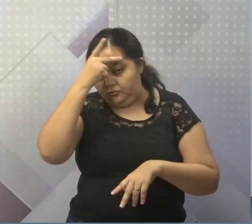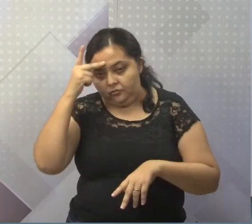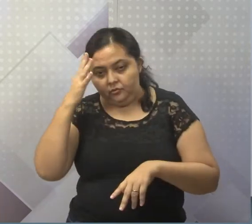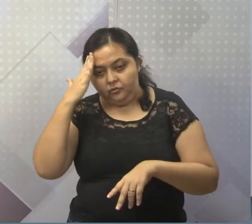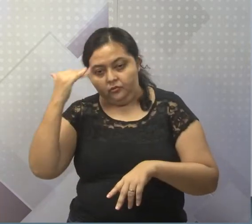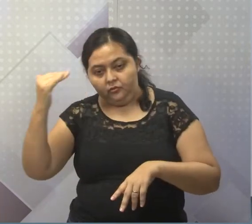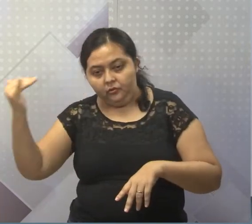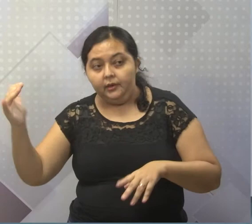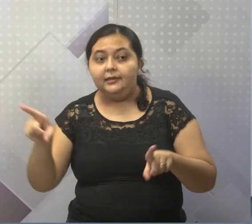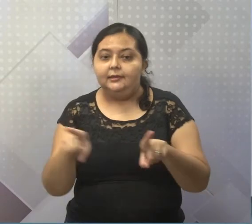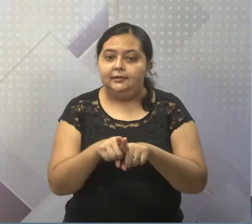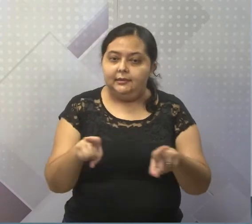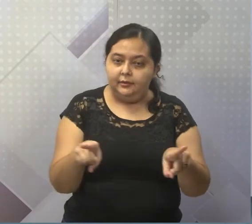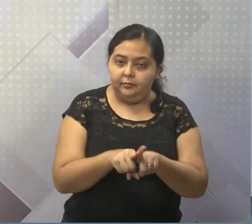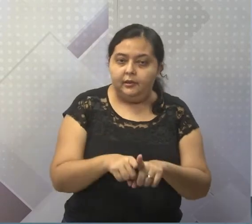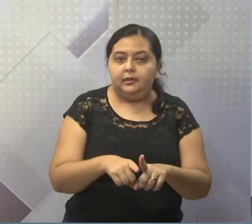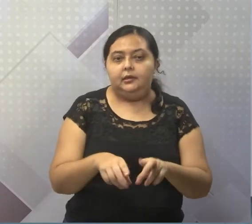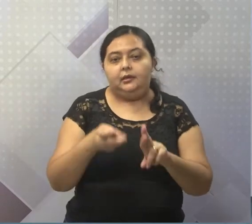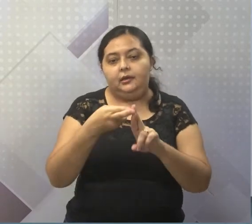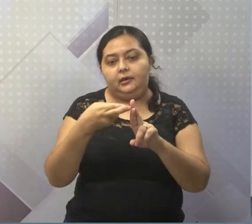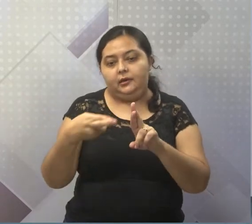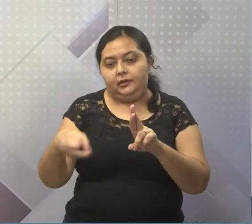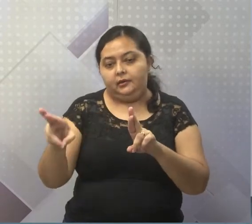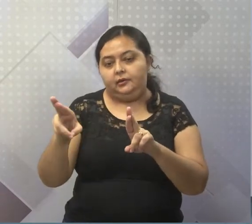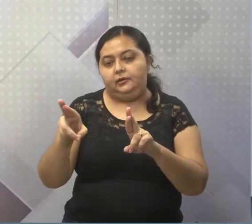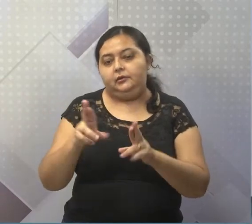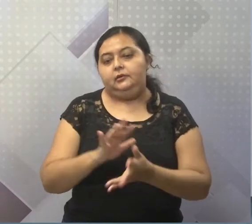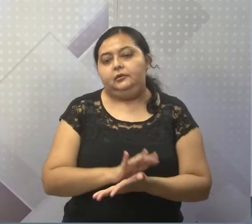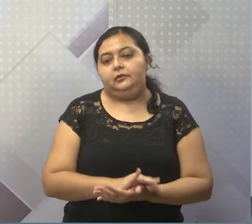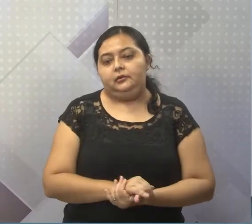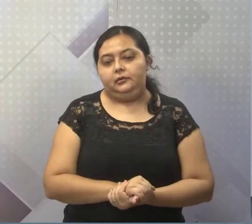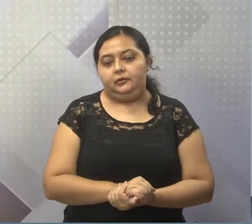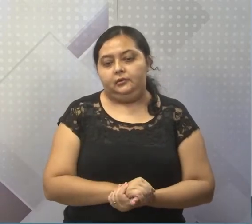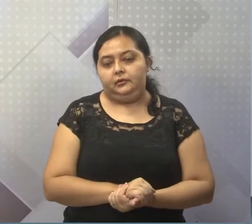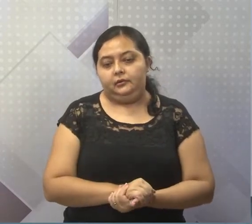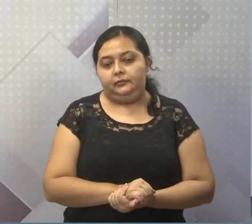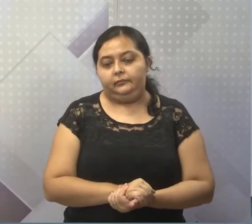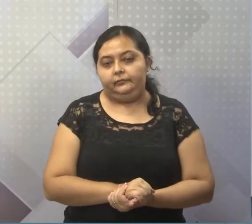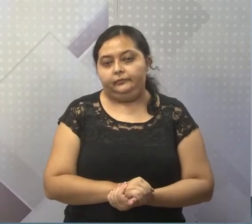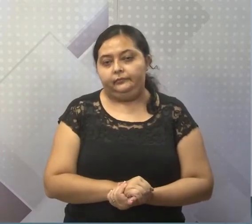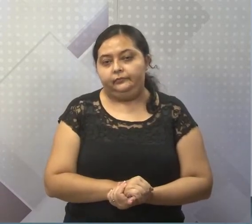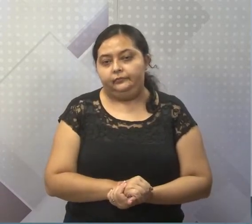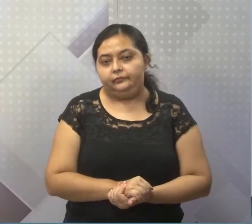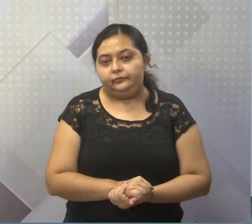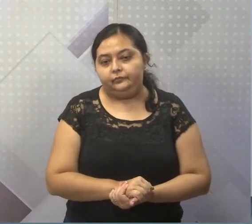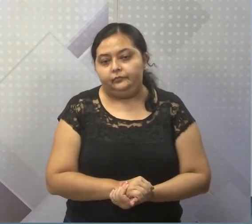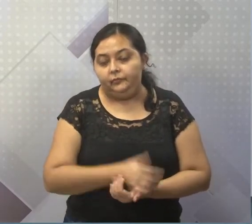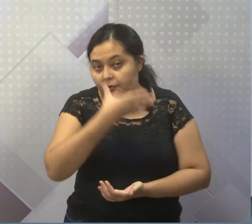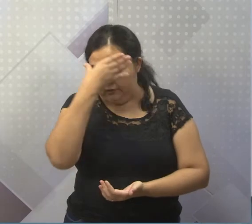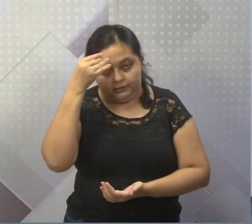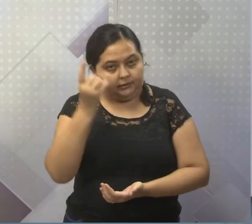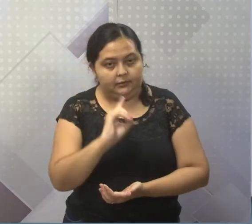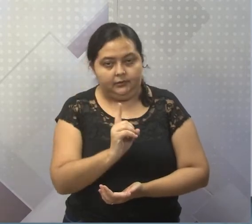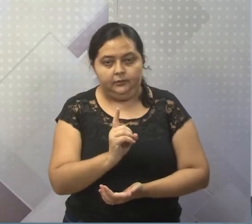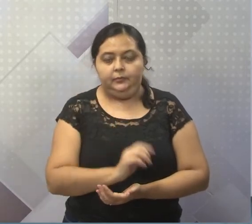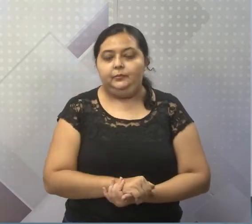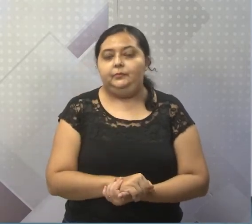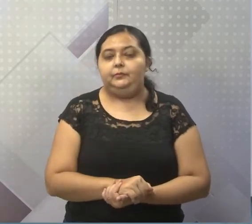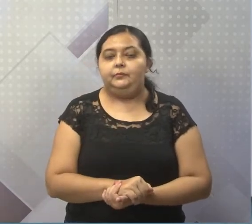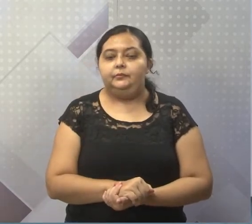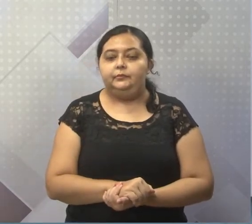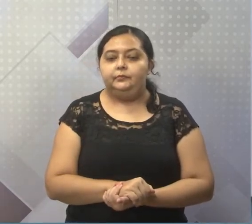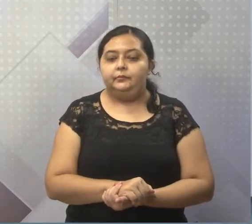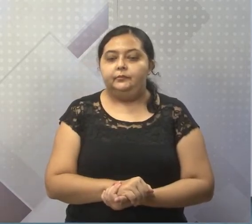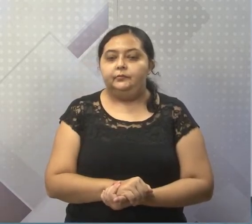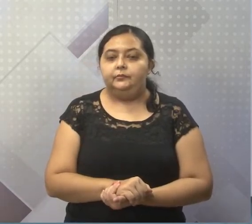instituição religiosa gente não pode esquecer de jeito nenhum desse grande detalhe Tá bom então muito bem